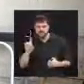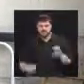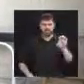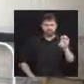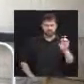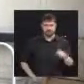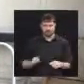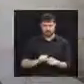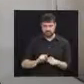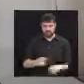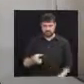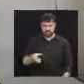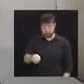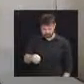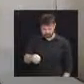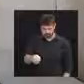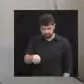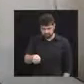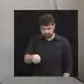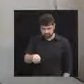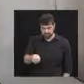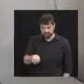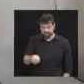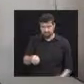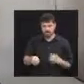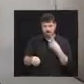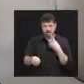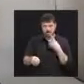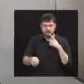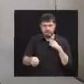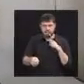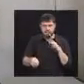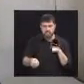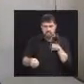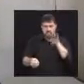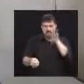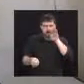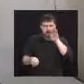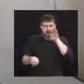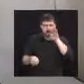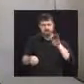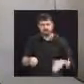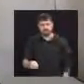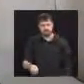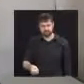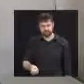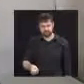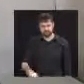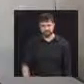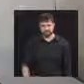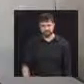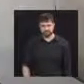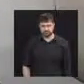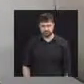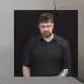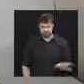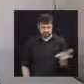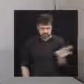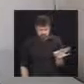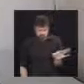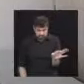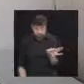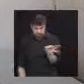mão dessa forma assim, com essa daqui. Língua no céu da boca. Perfeito?